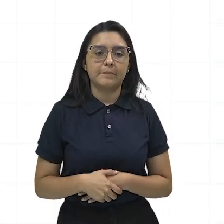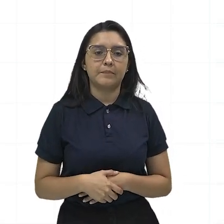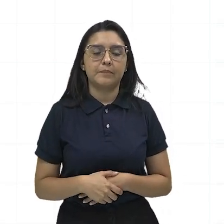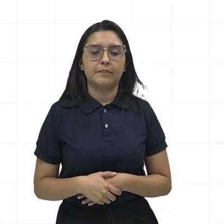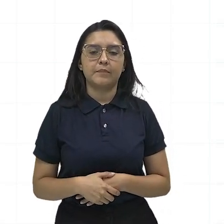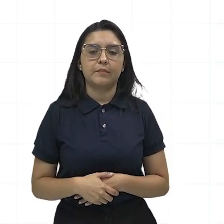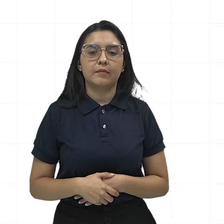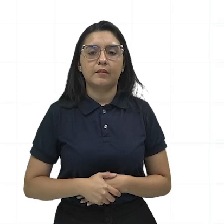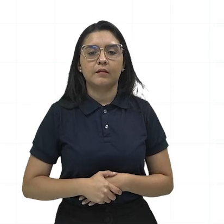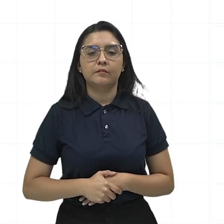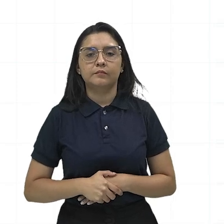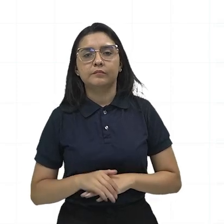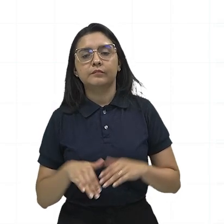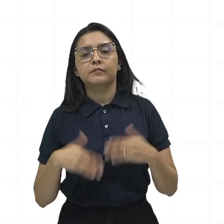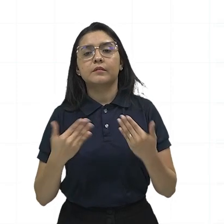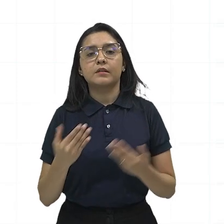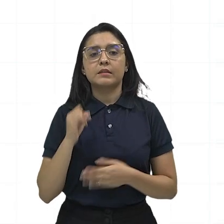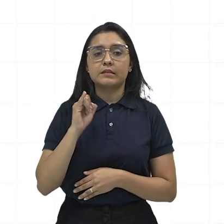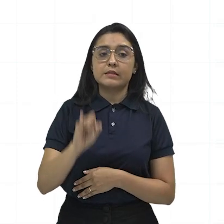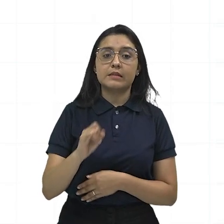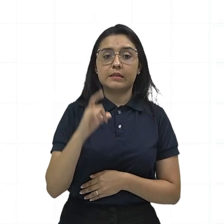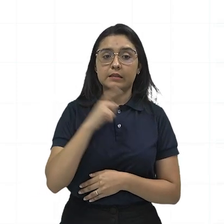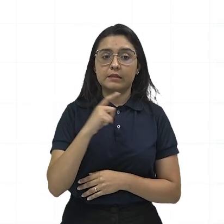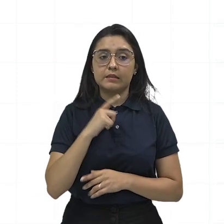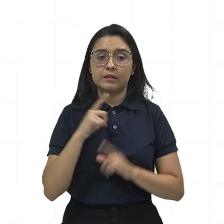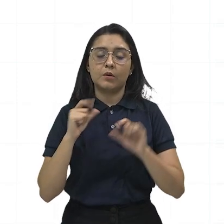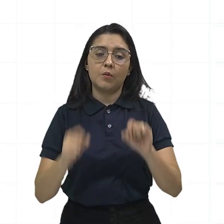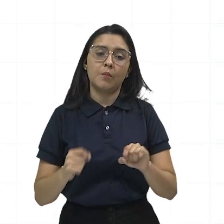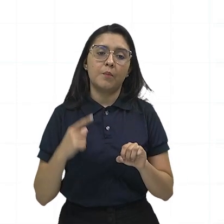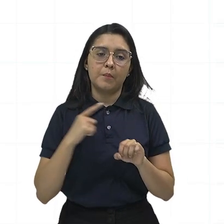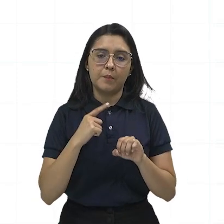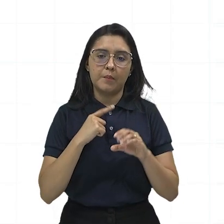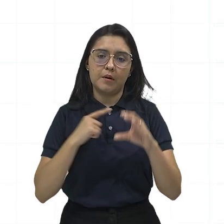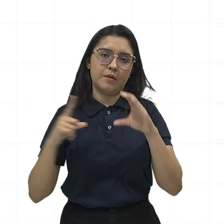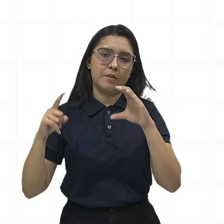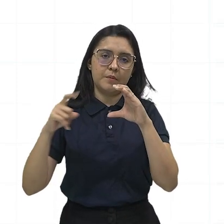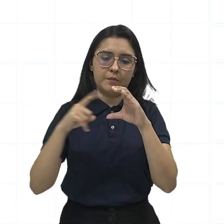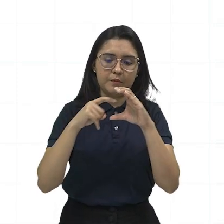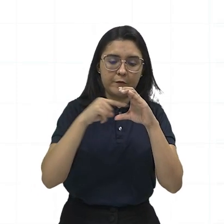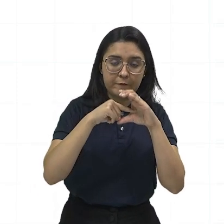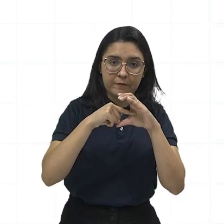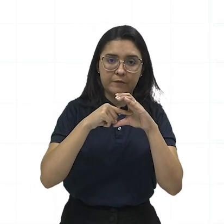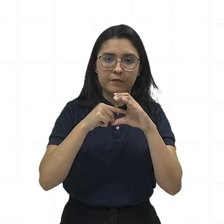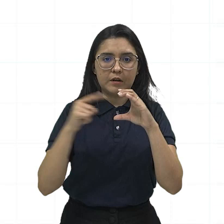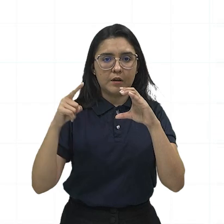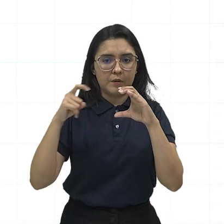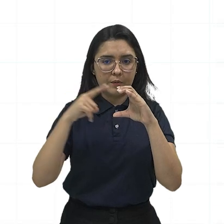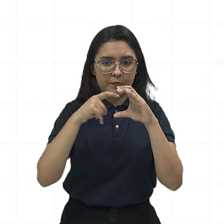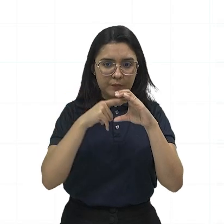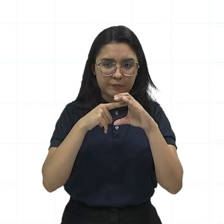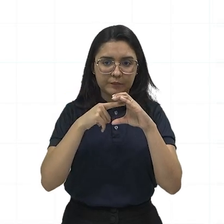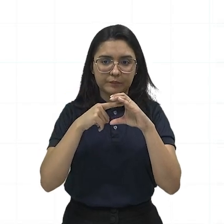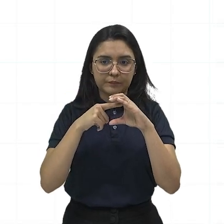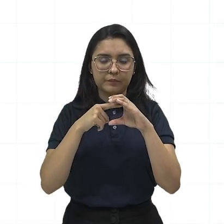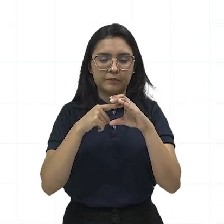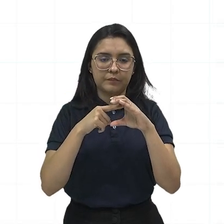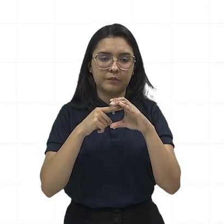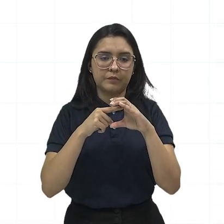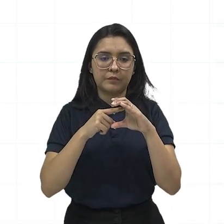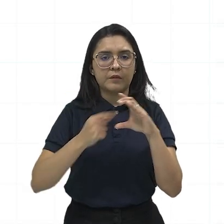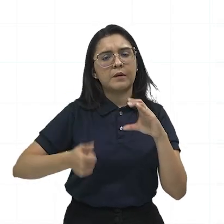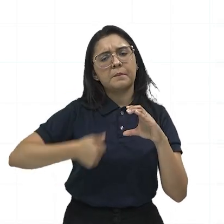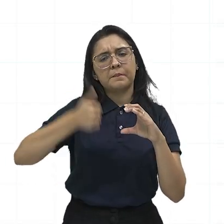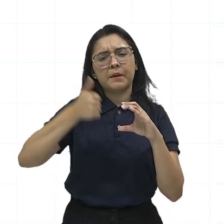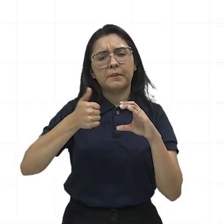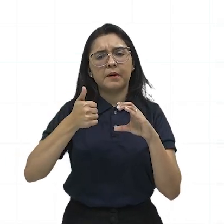Então, se houver uma implantação ou nidação do blastocisto, né, desse